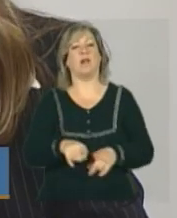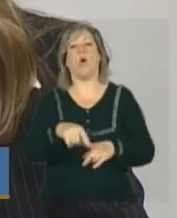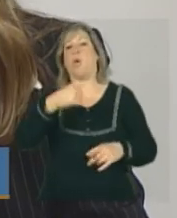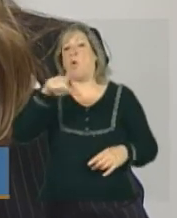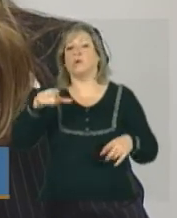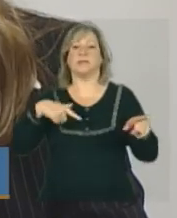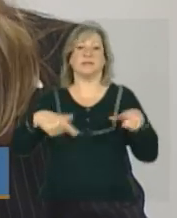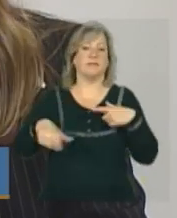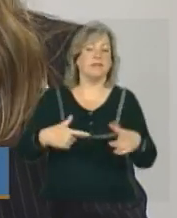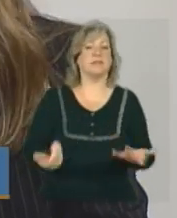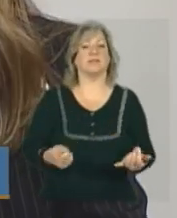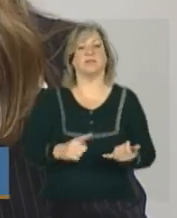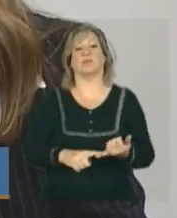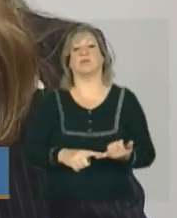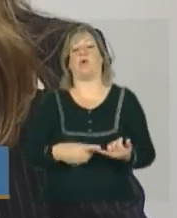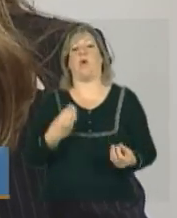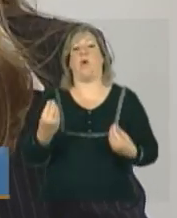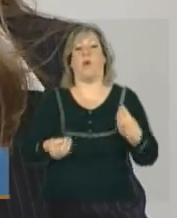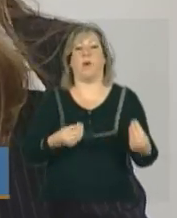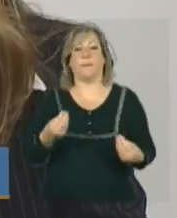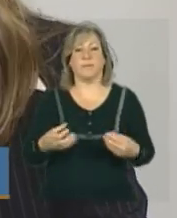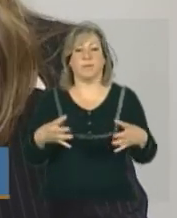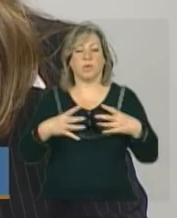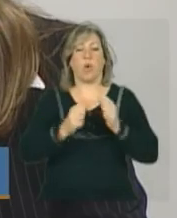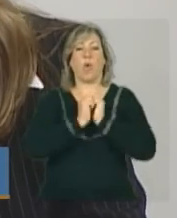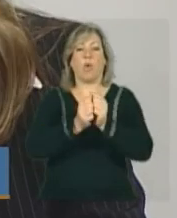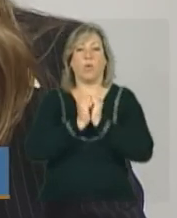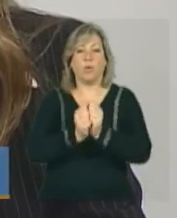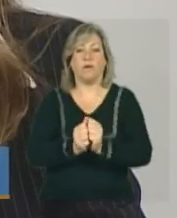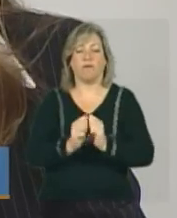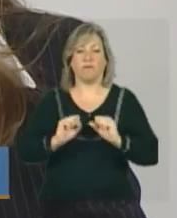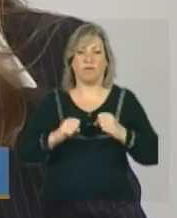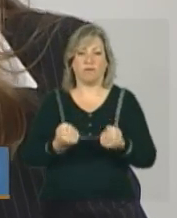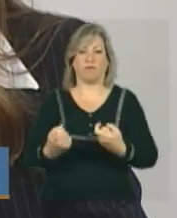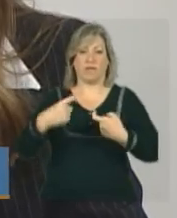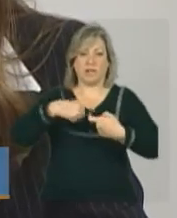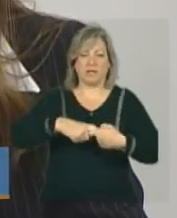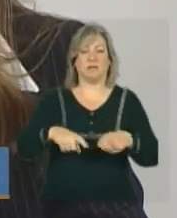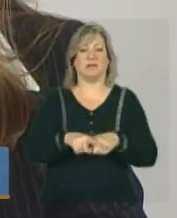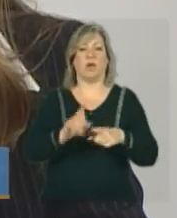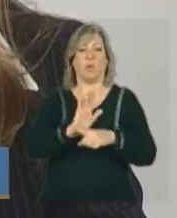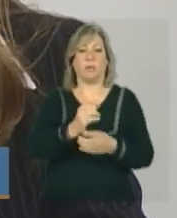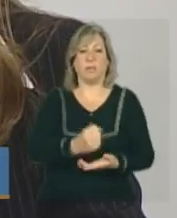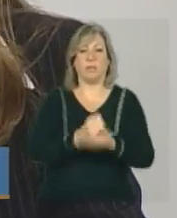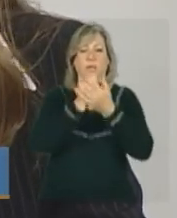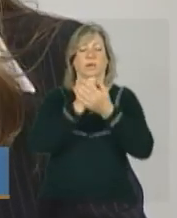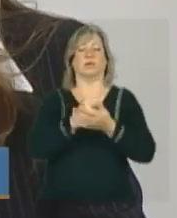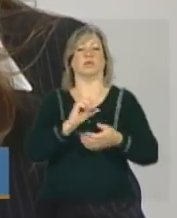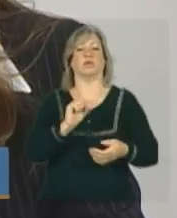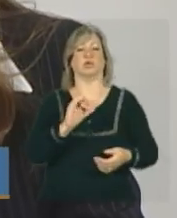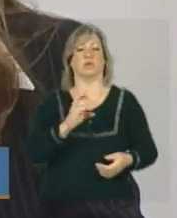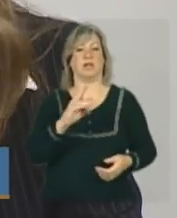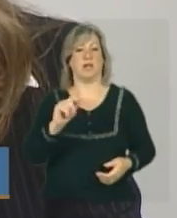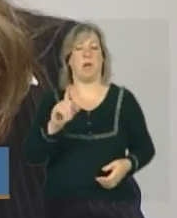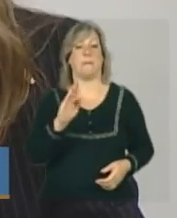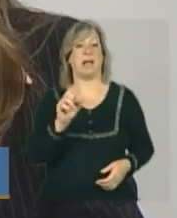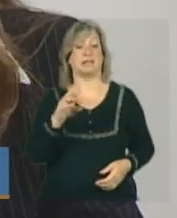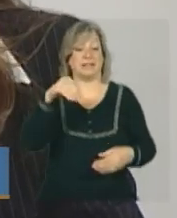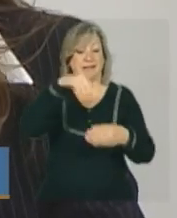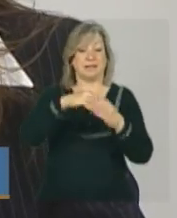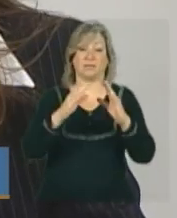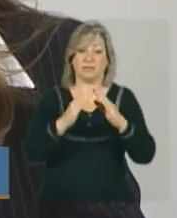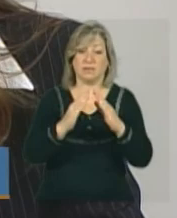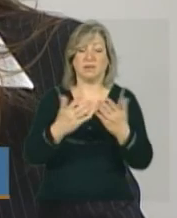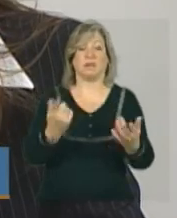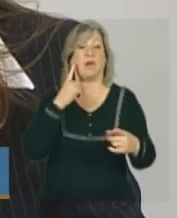social básica, como os serviços de convivência e fortalecimento de vínculos, os serviços de proteção social básica no domicílio,